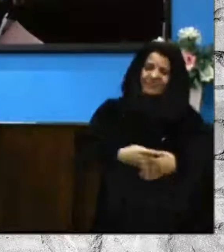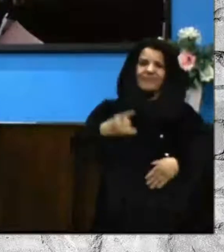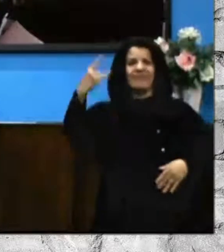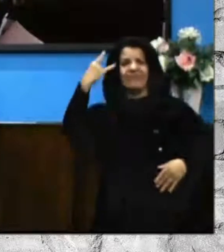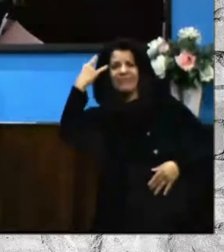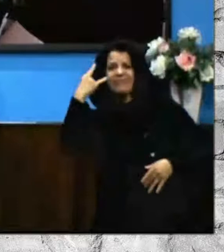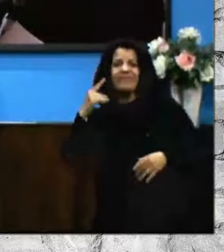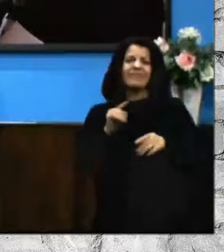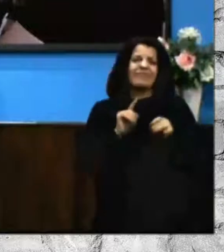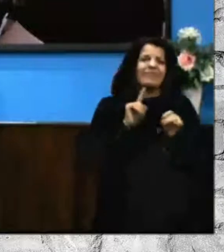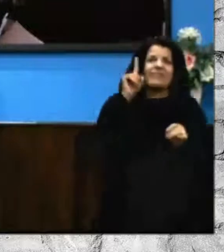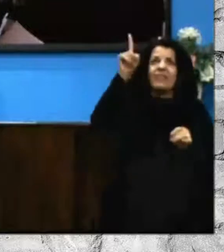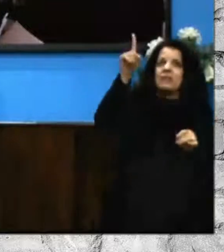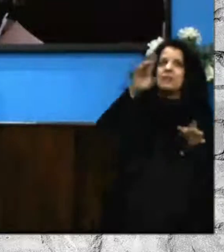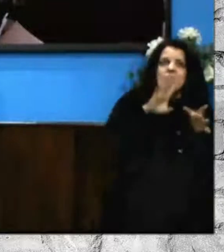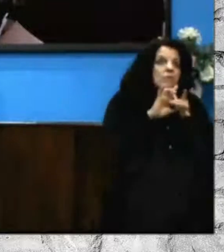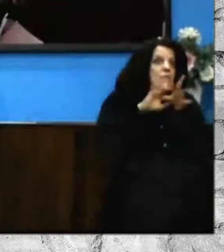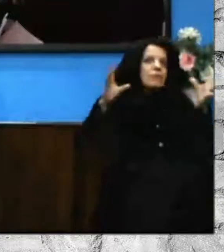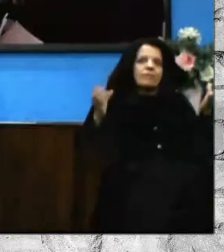nem permitidas por Deus.